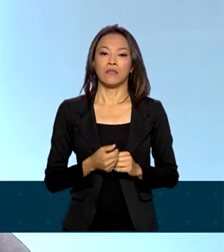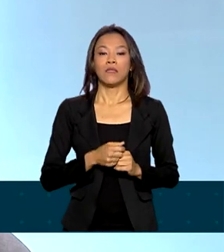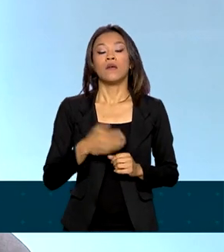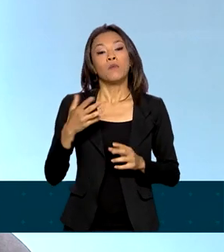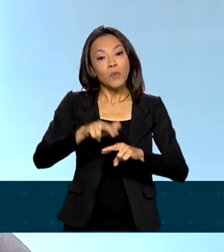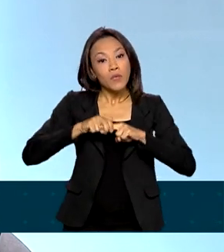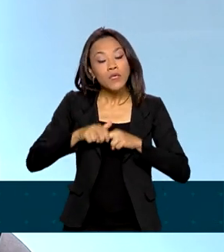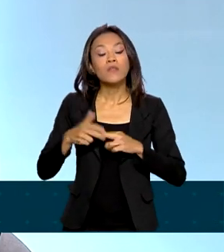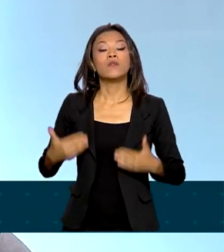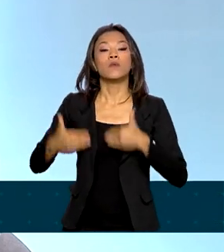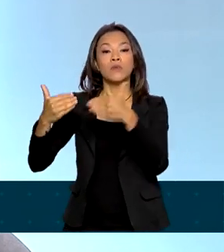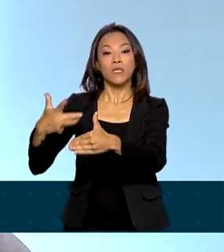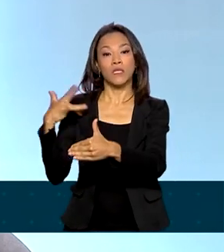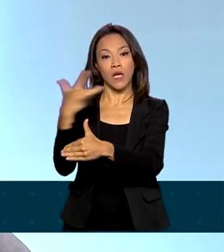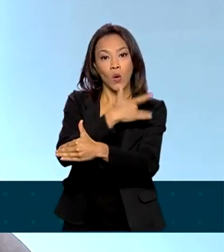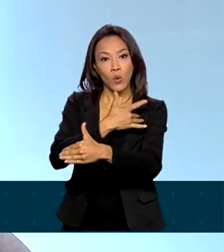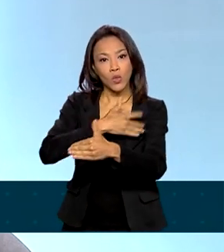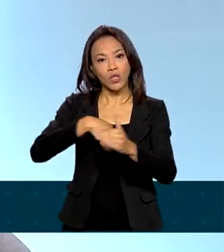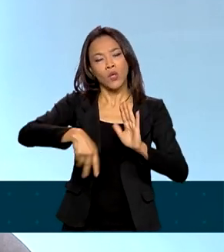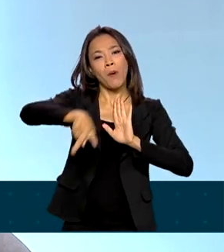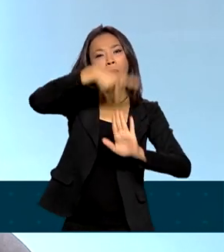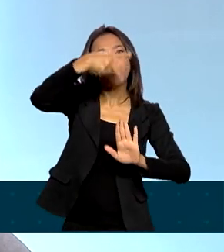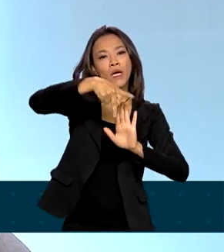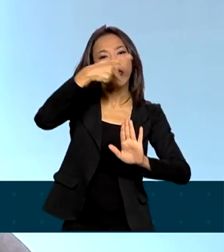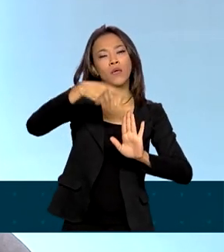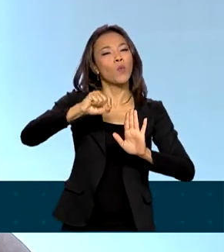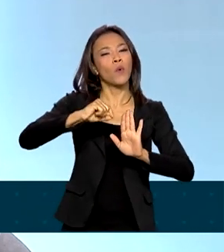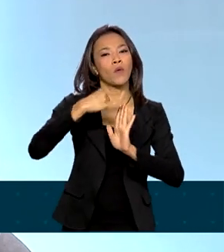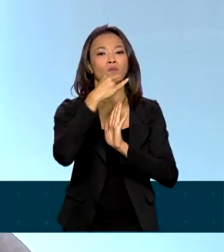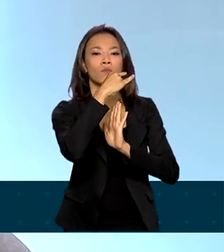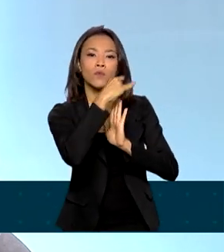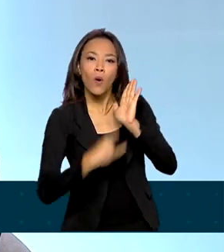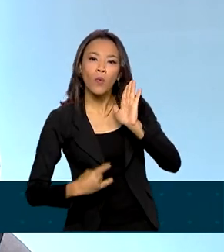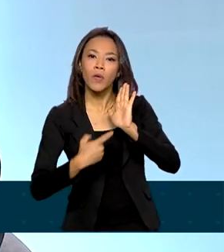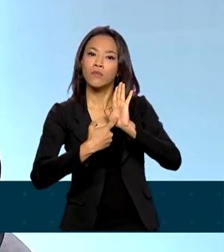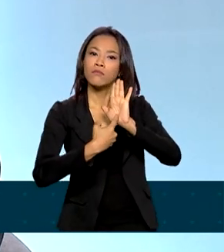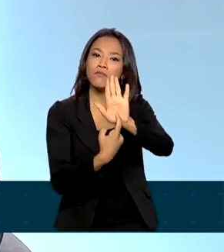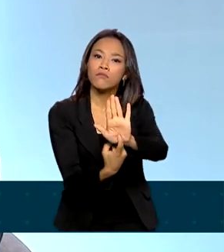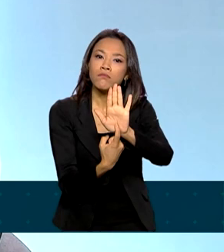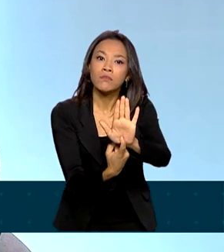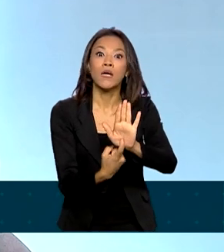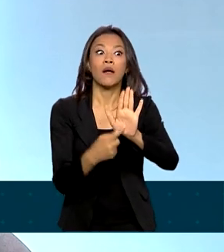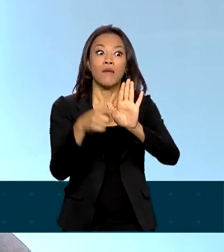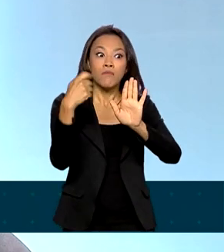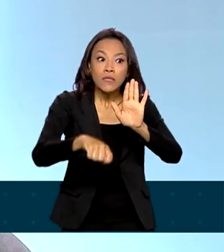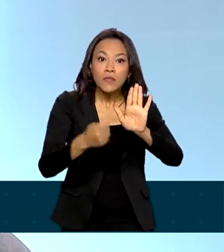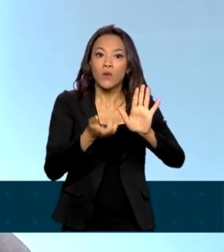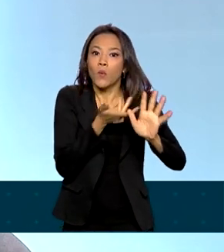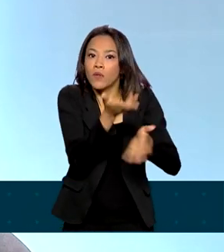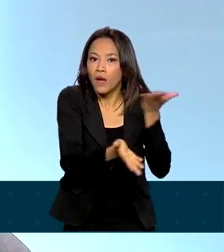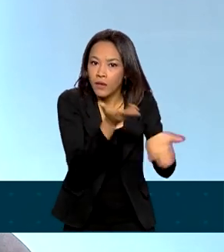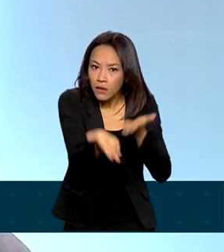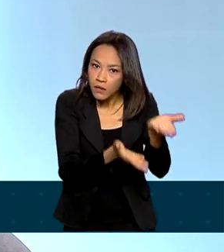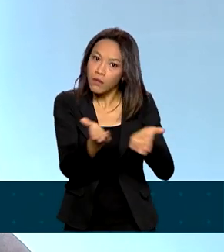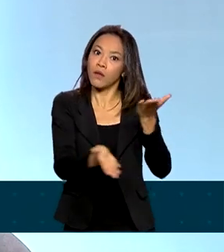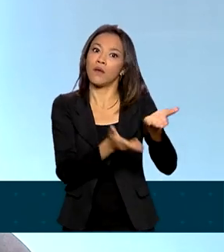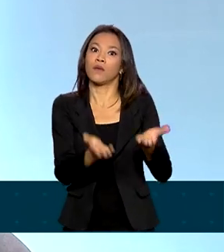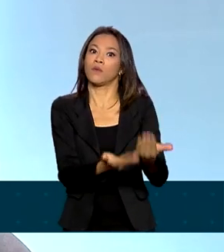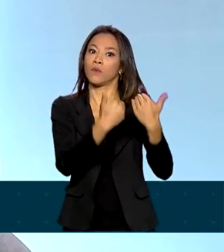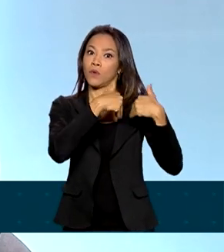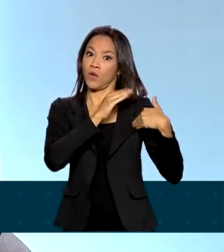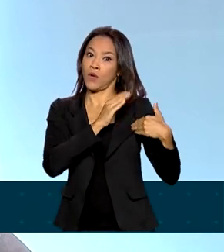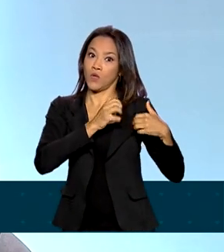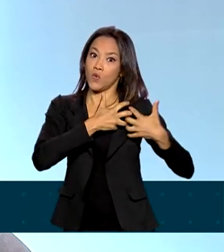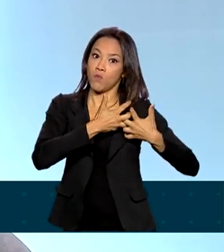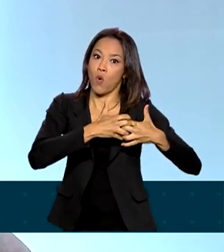editou uma portaria ampliando a possibilidade do tratamento do infarto agudo do miocárdio, agora